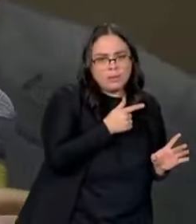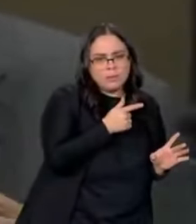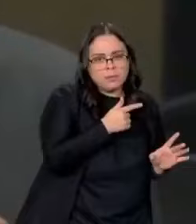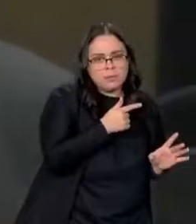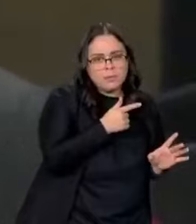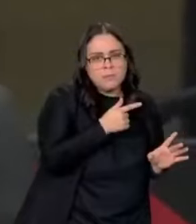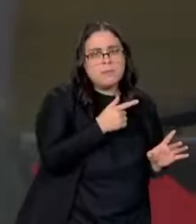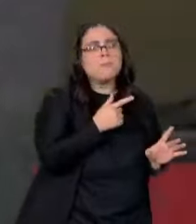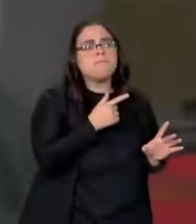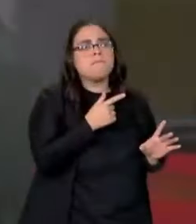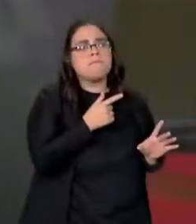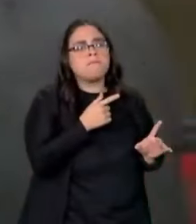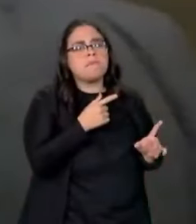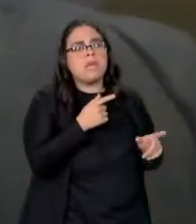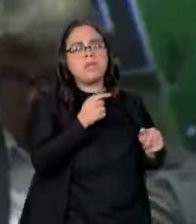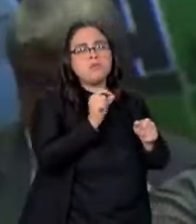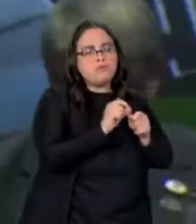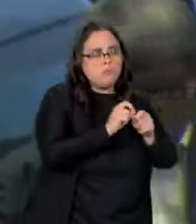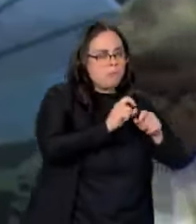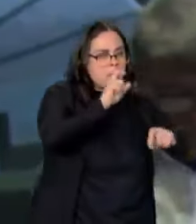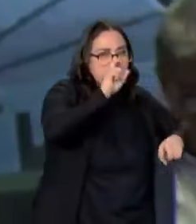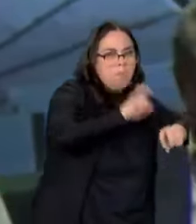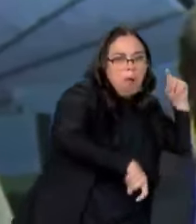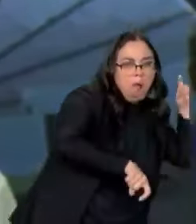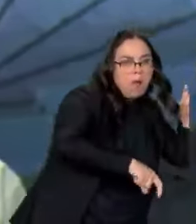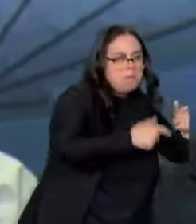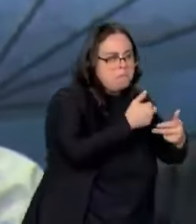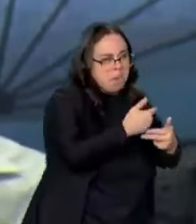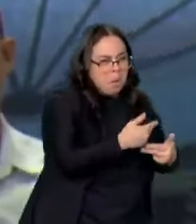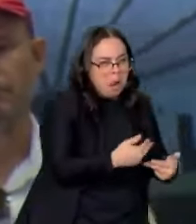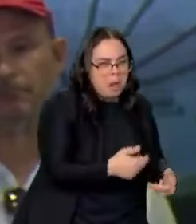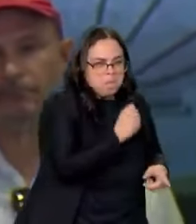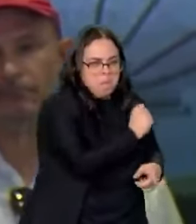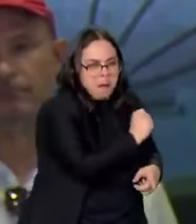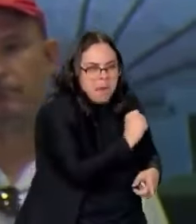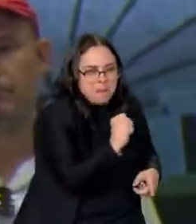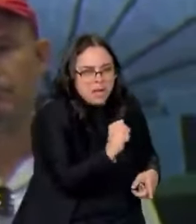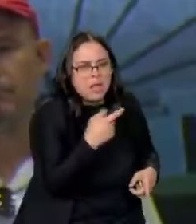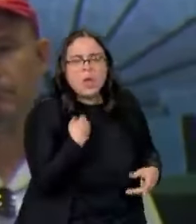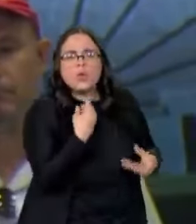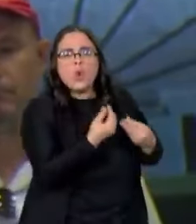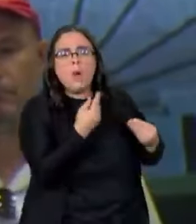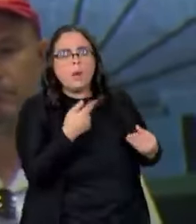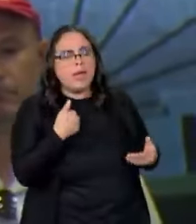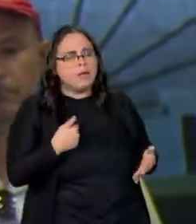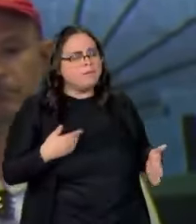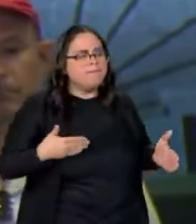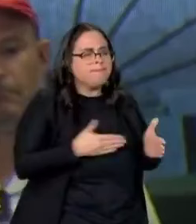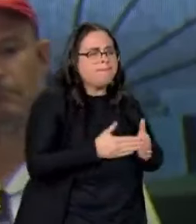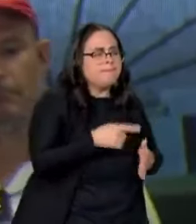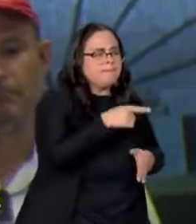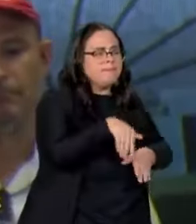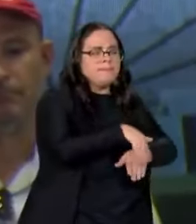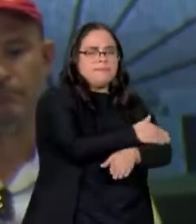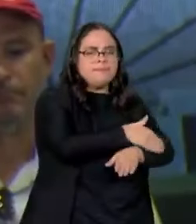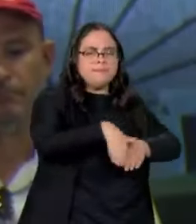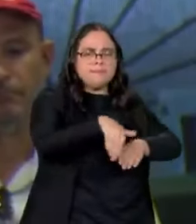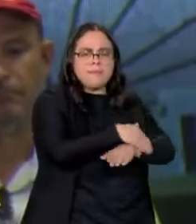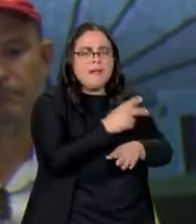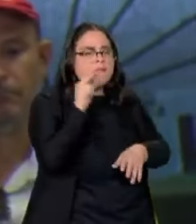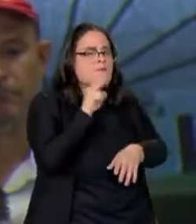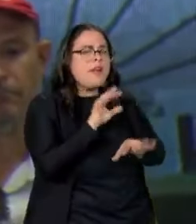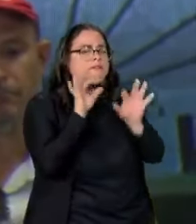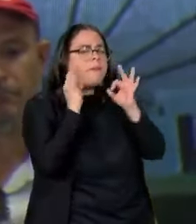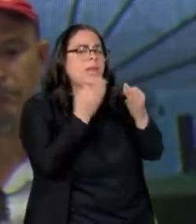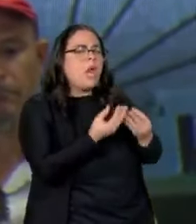crime hediondo, que não fez estupro? Como é que eu posso impedir esse companheiro de ver a